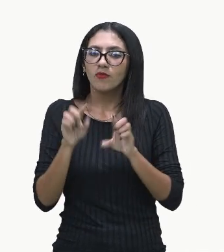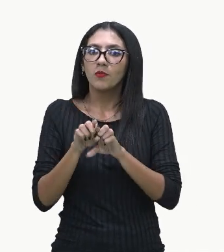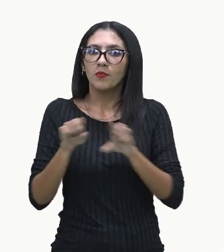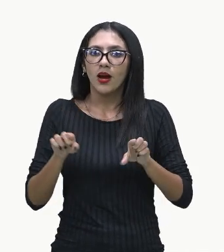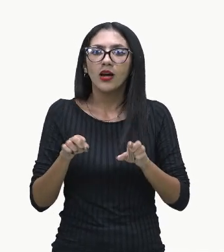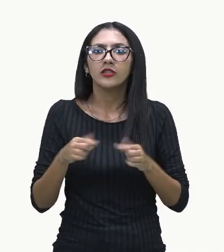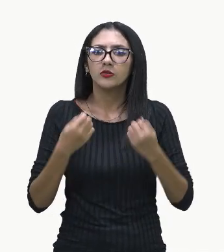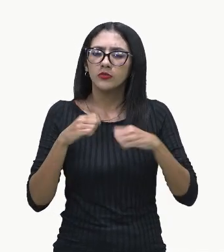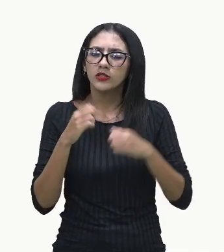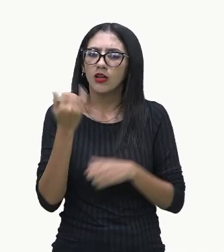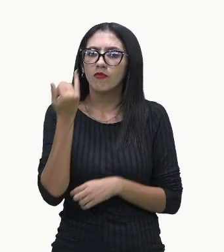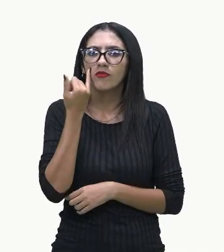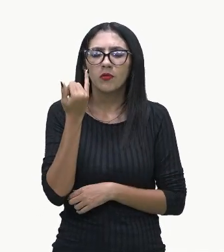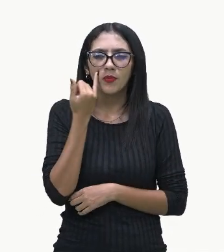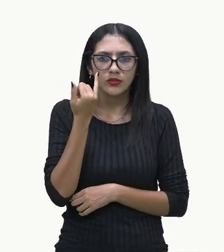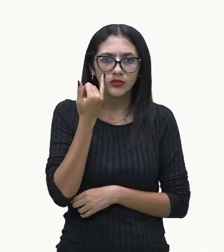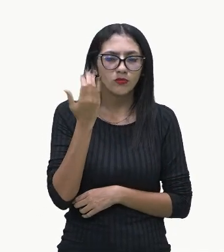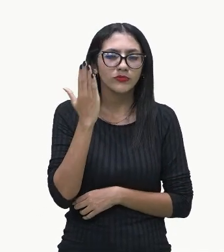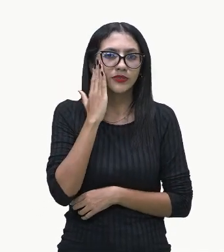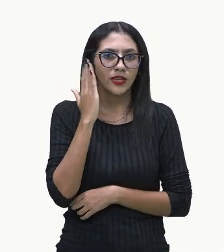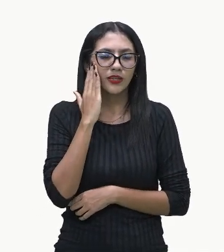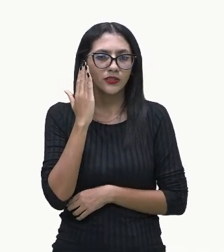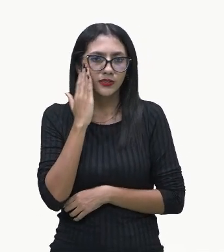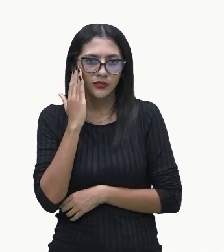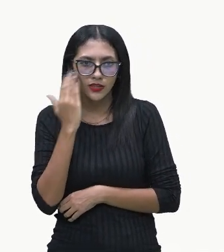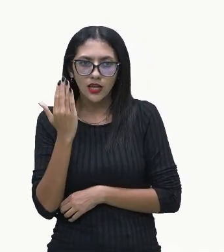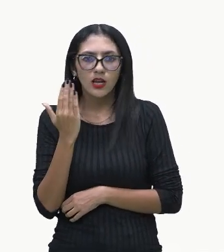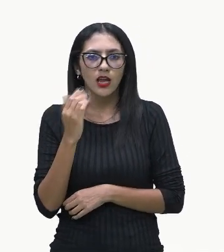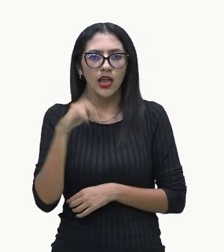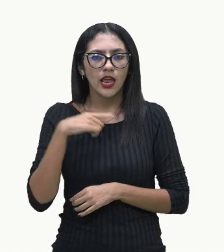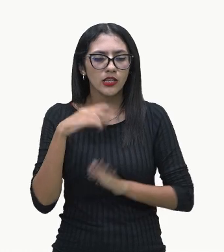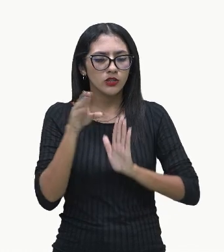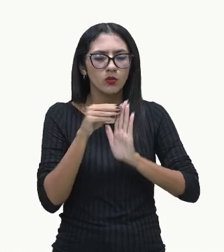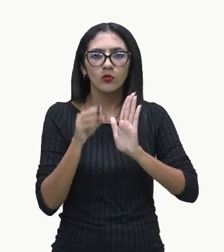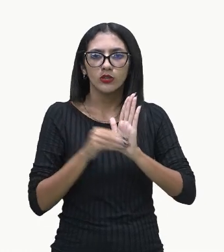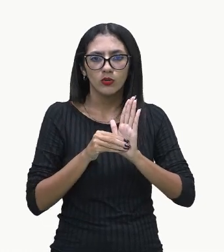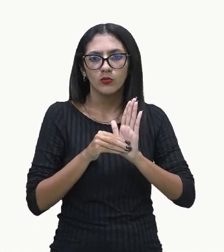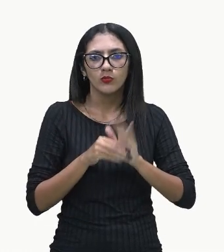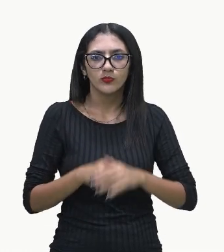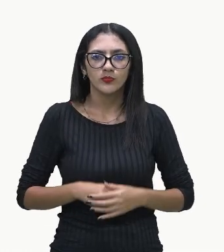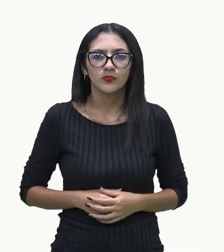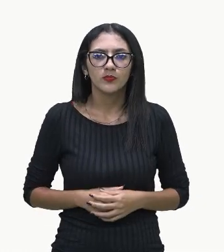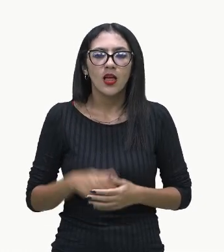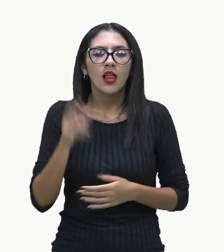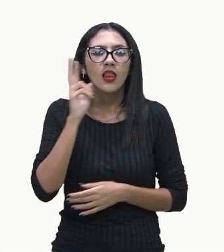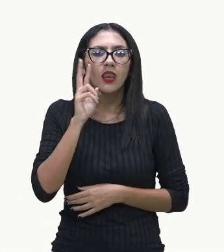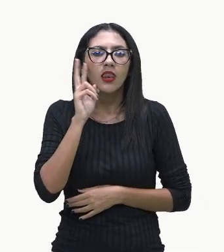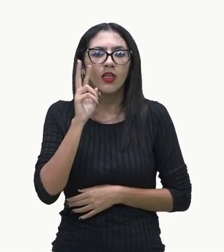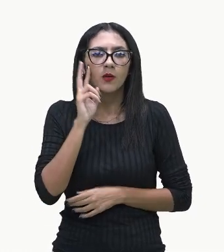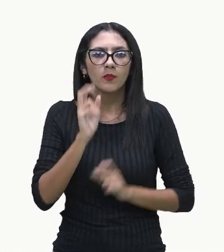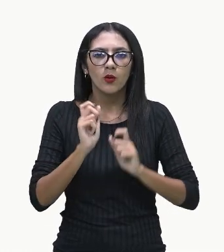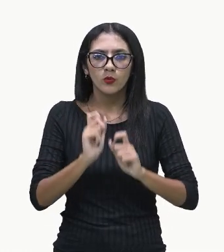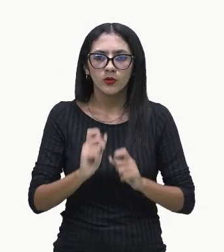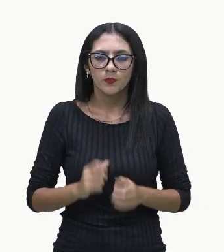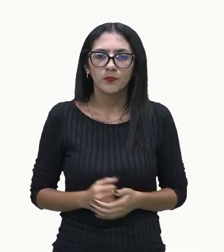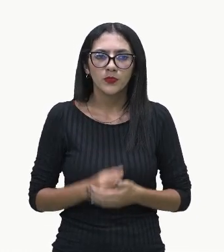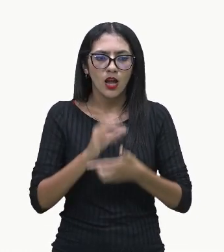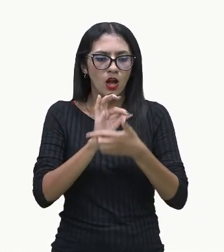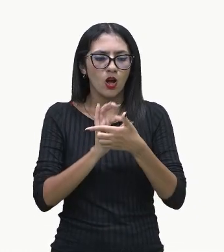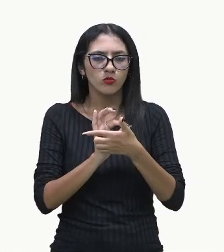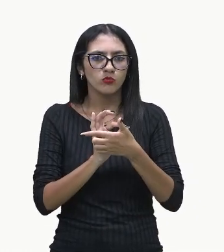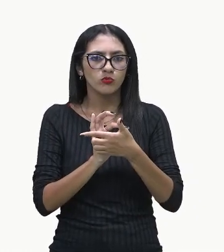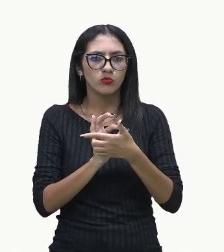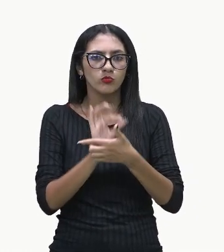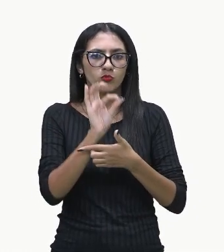tem que saber também, você tem que estar muito seguro para lembrar que os segmentos que a altura ali determina